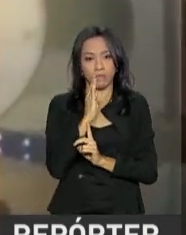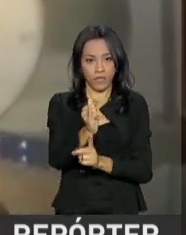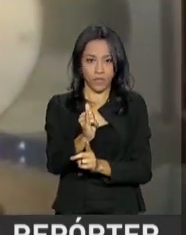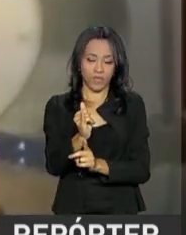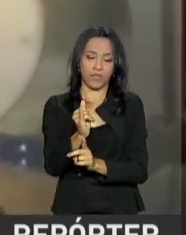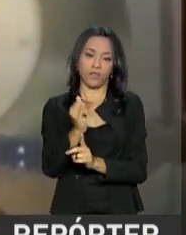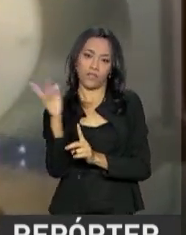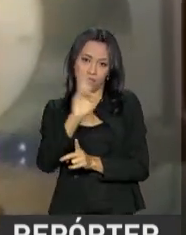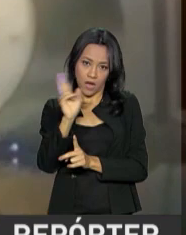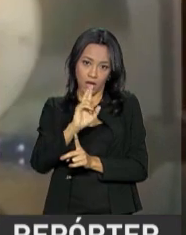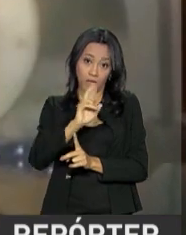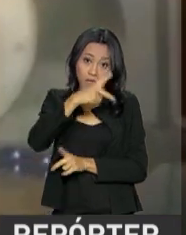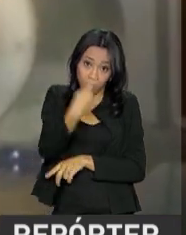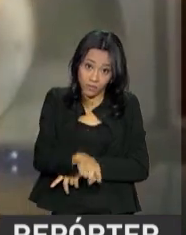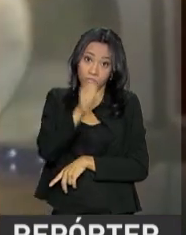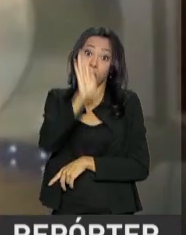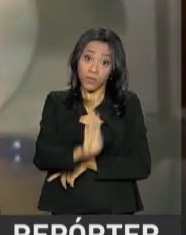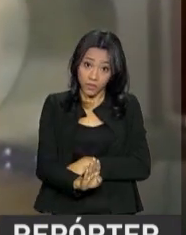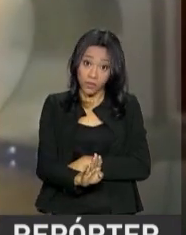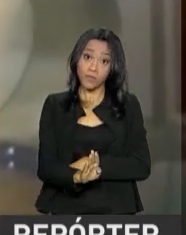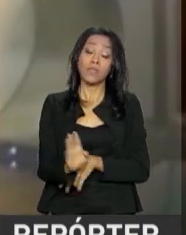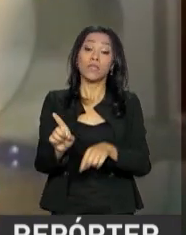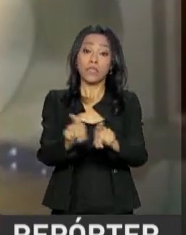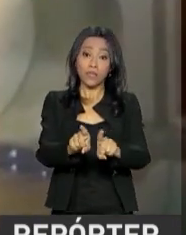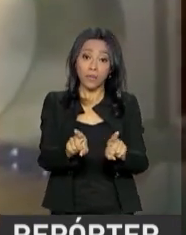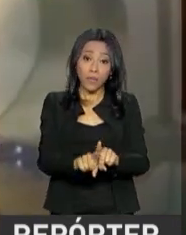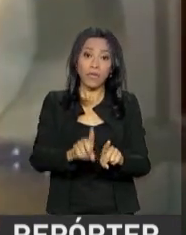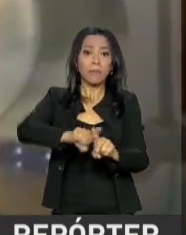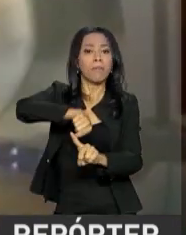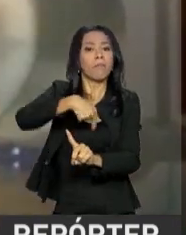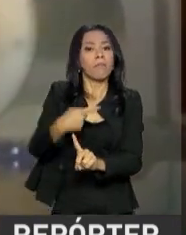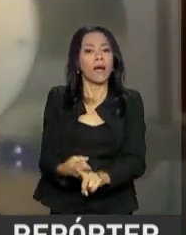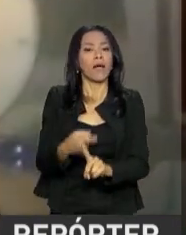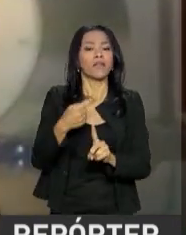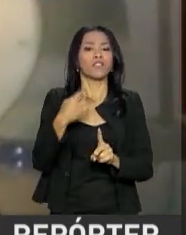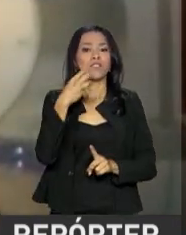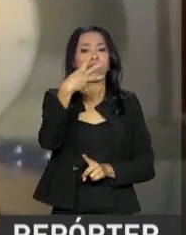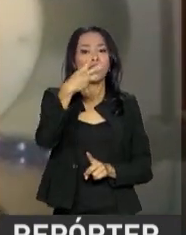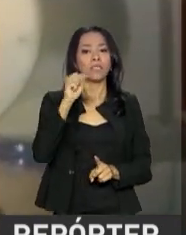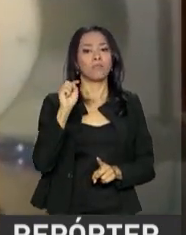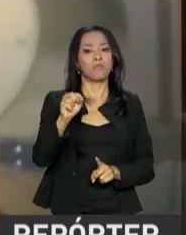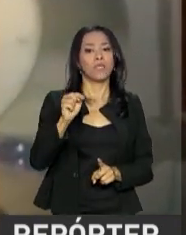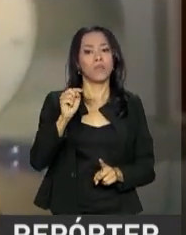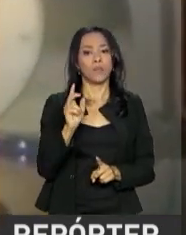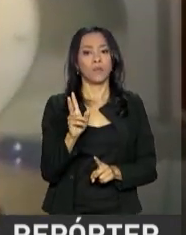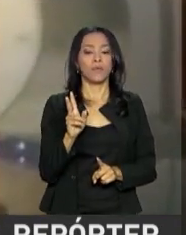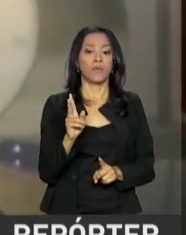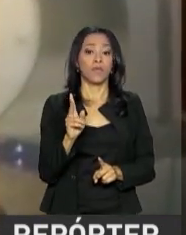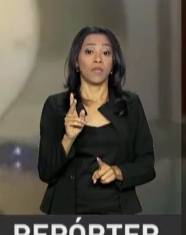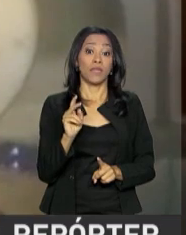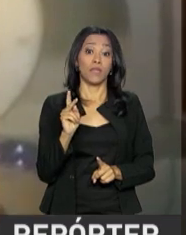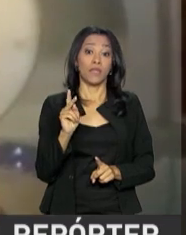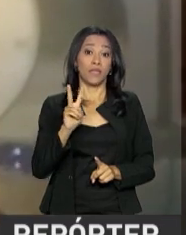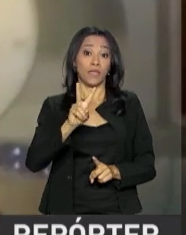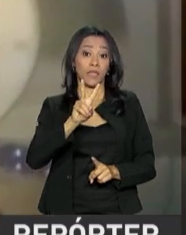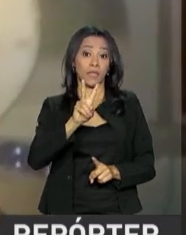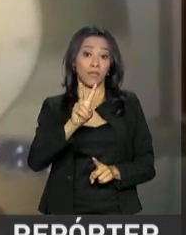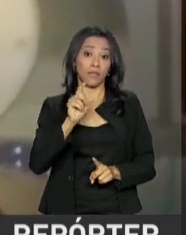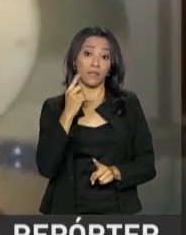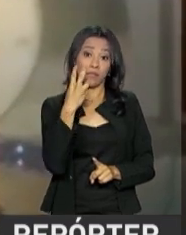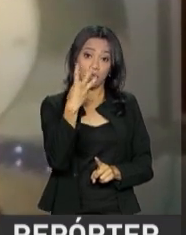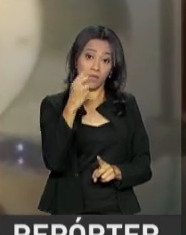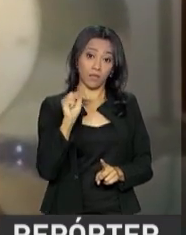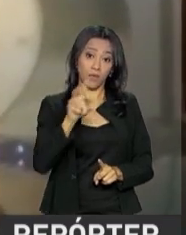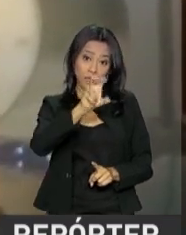no brasil e também a geração de mais de 13.500 empresas na